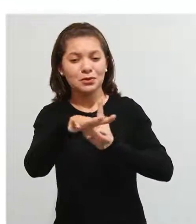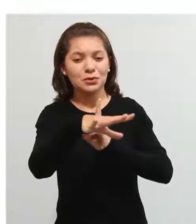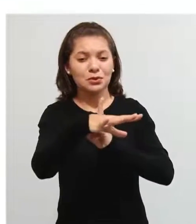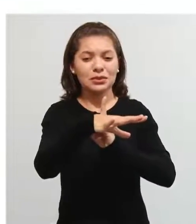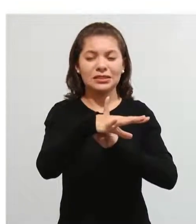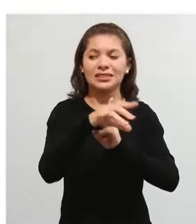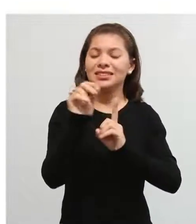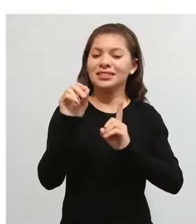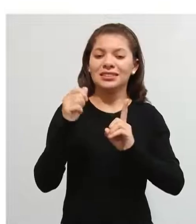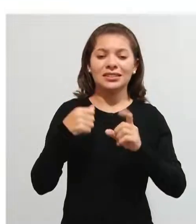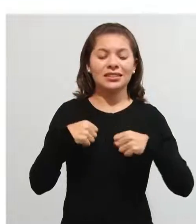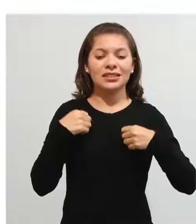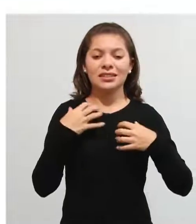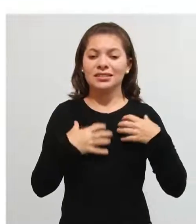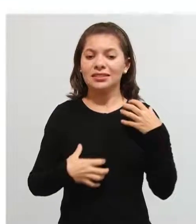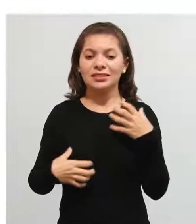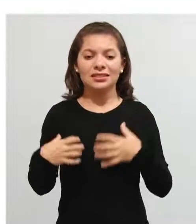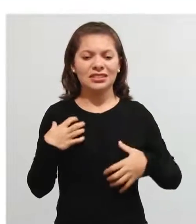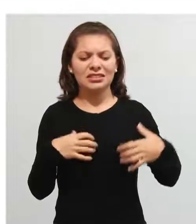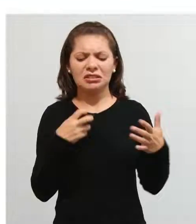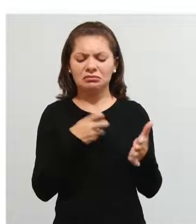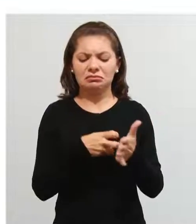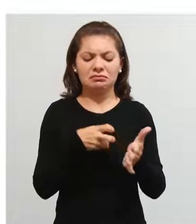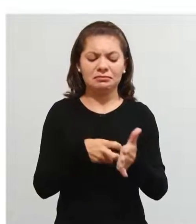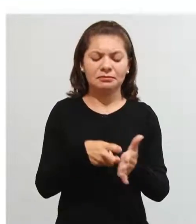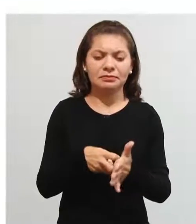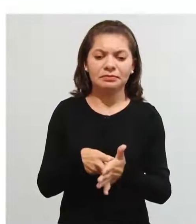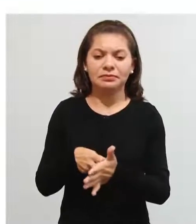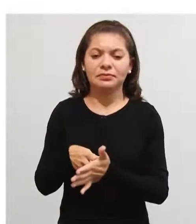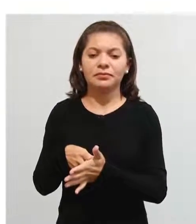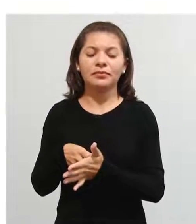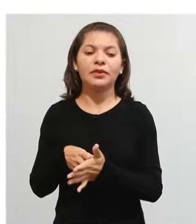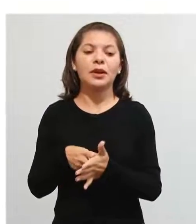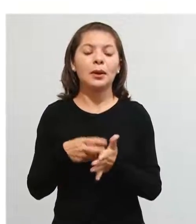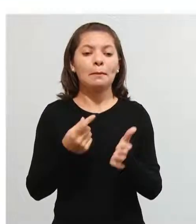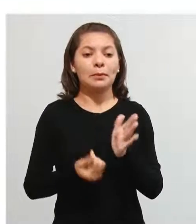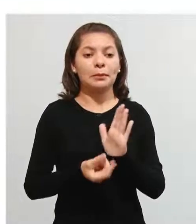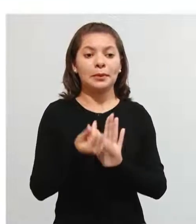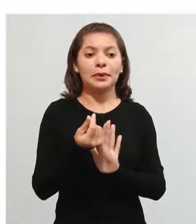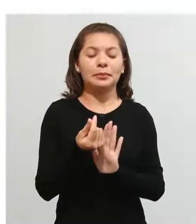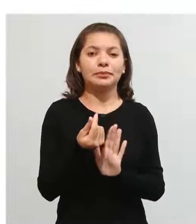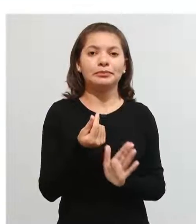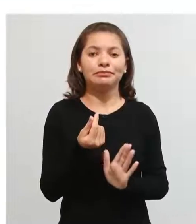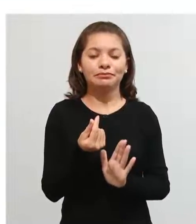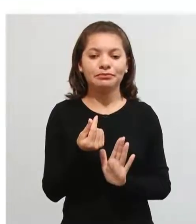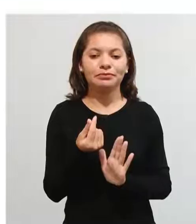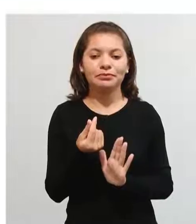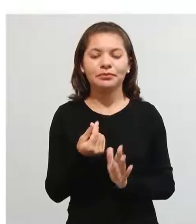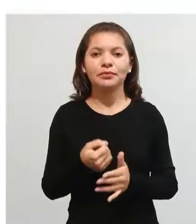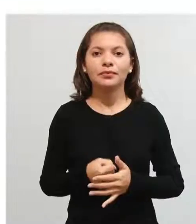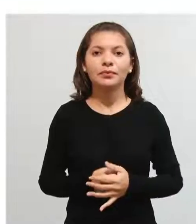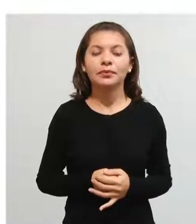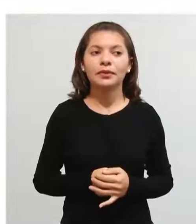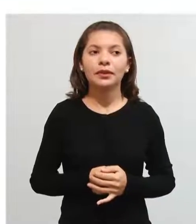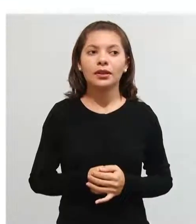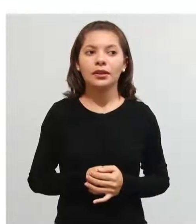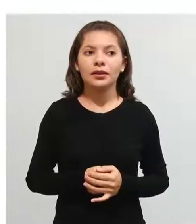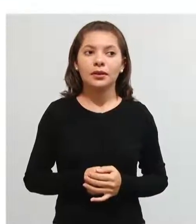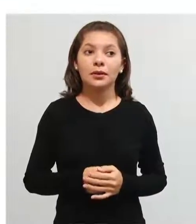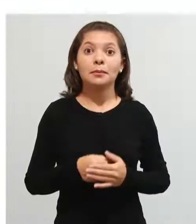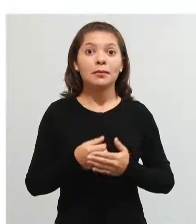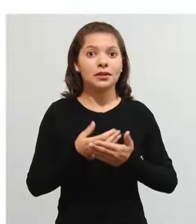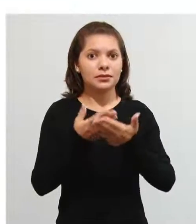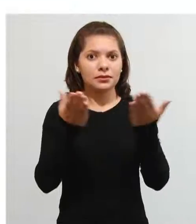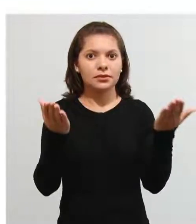sancionadas, elas se sentem punidas pelo pagamento de determinados tributos. Mas vocês